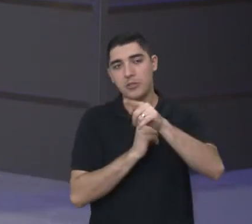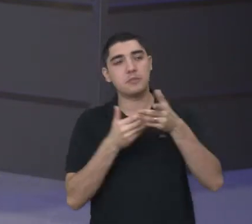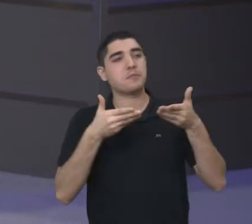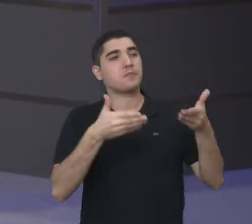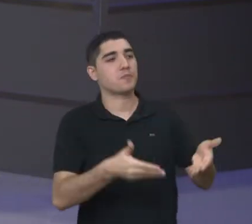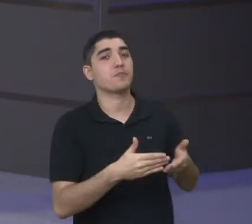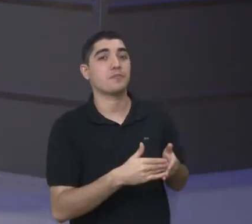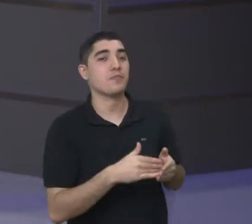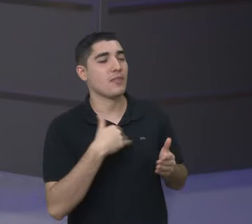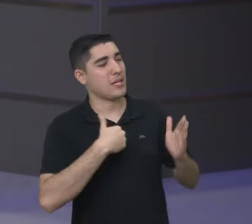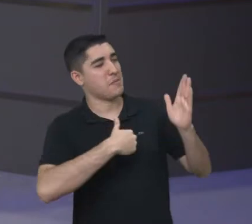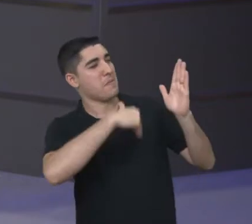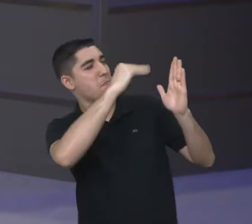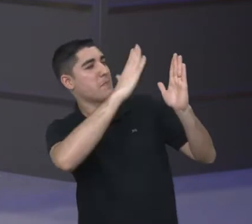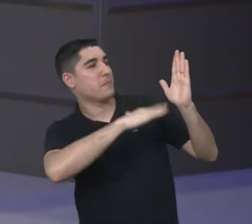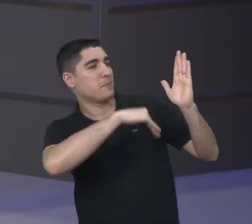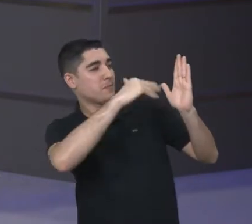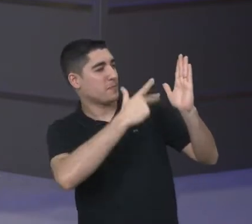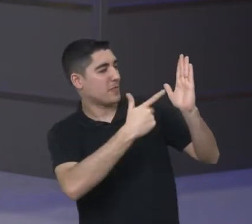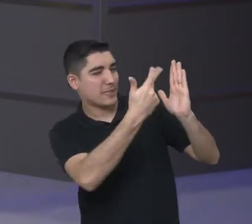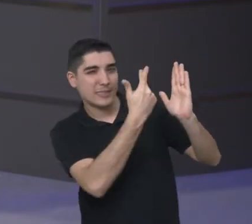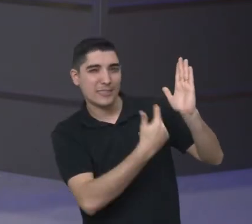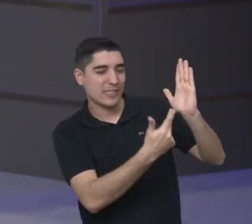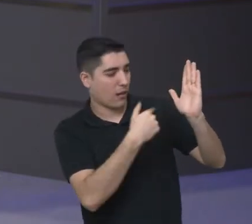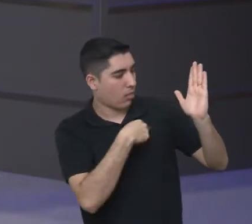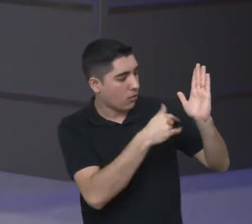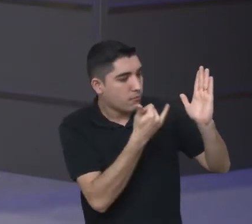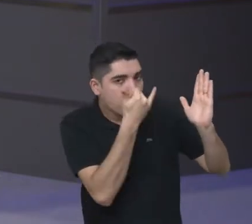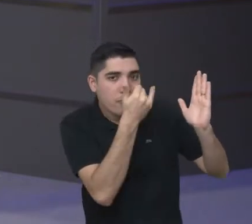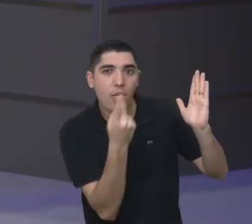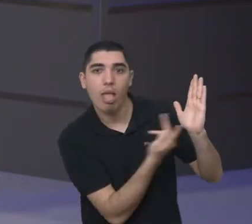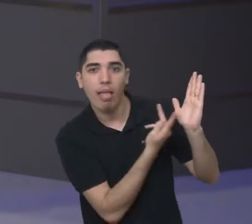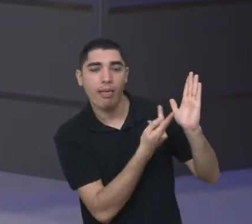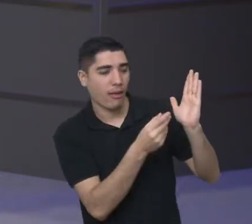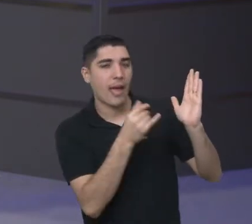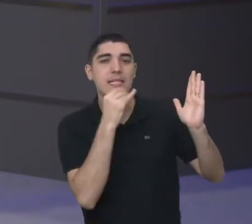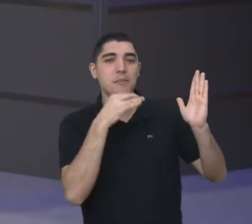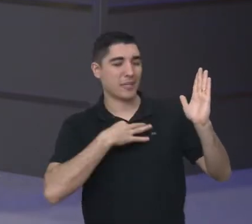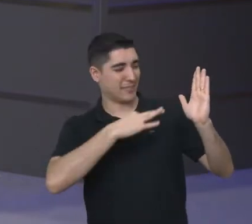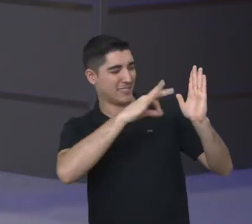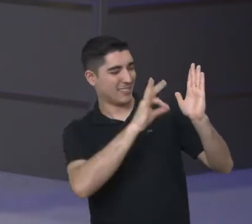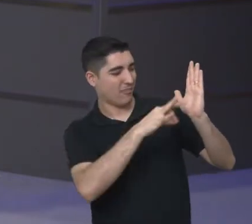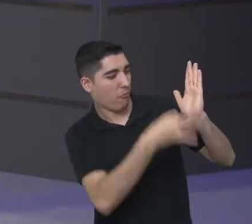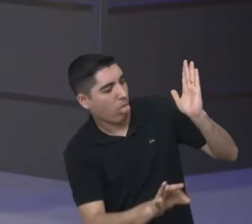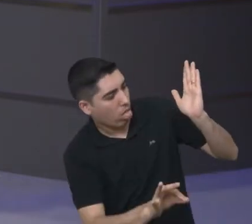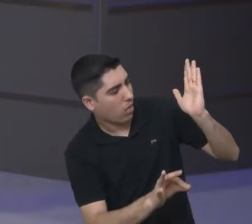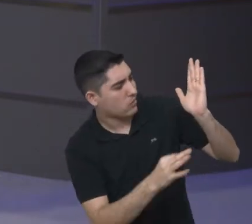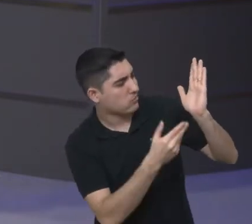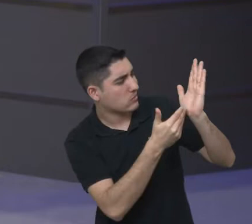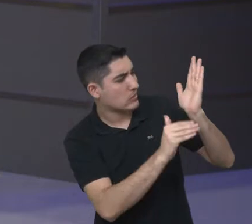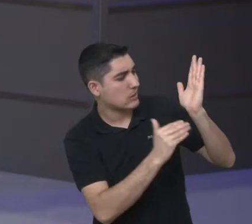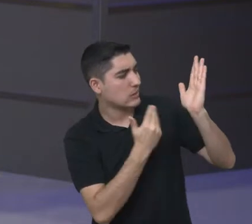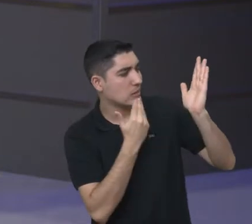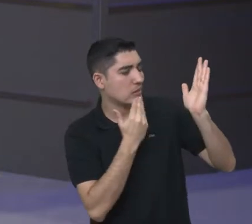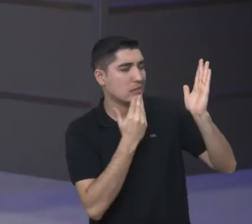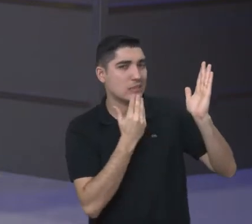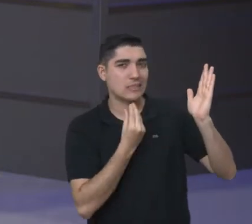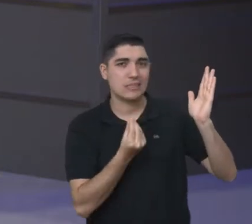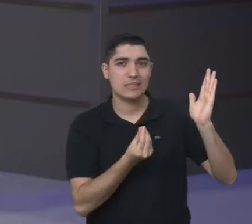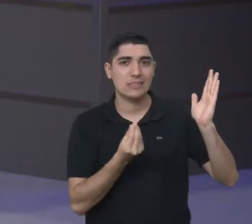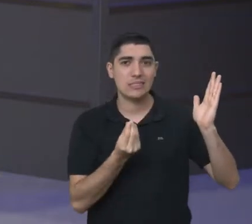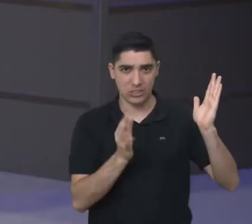com você? Tipo assim, tô terminando o quadro, o mural, errei, o pincel escorregou. Já aconteceu. Aí tem que começar do zero. Já